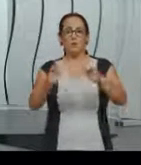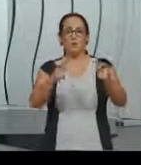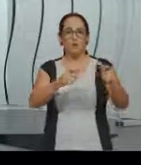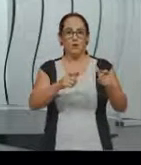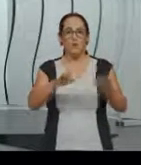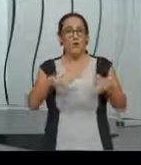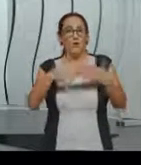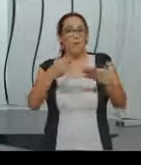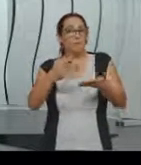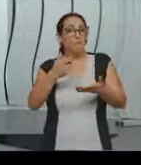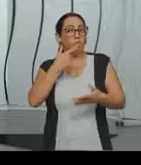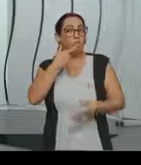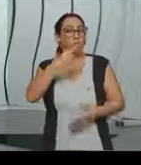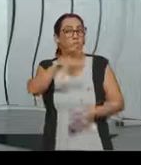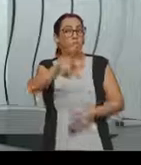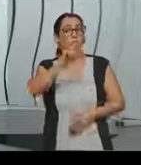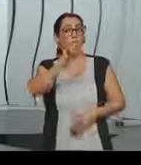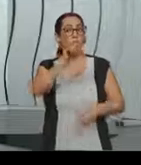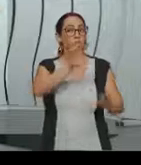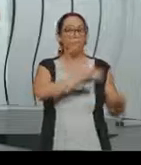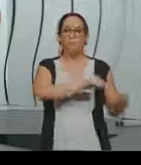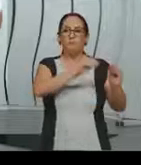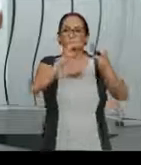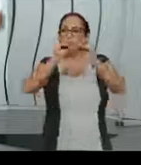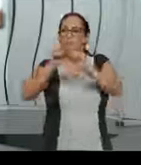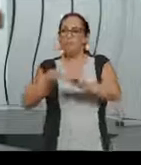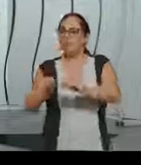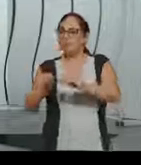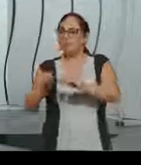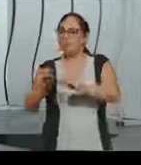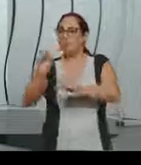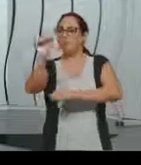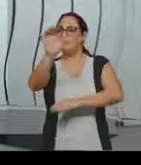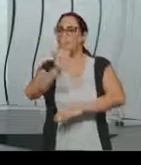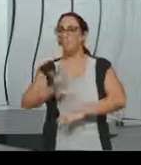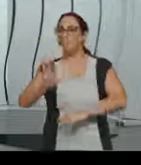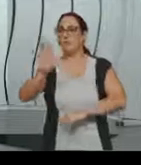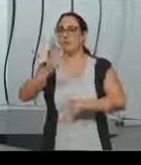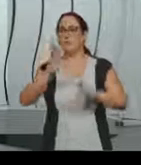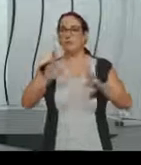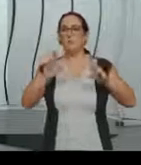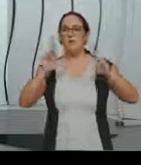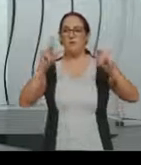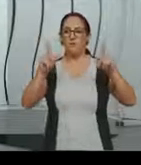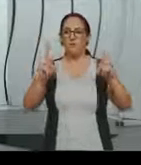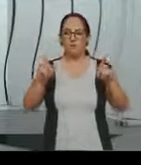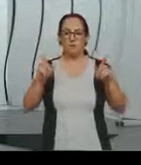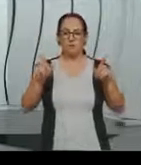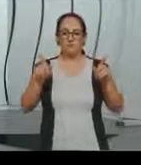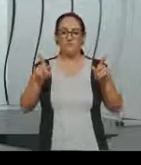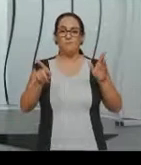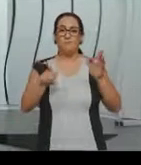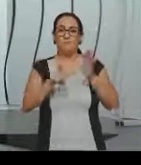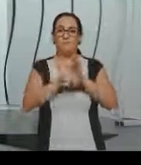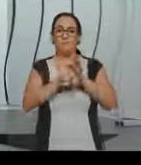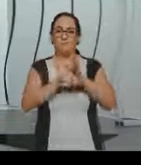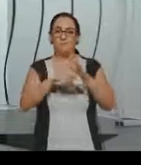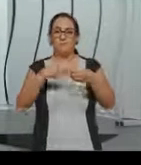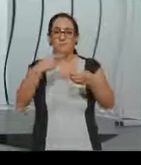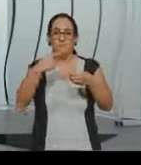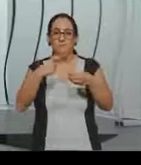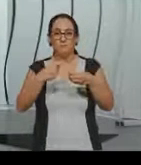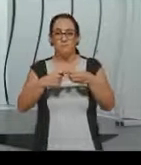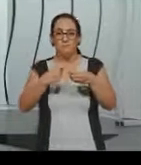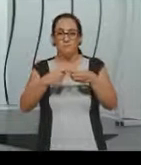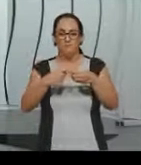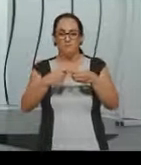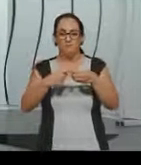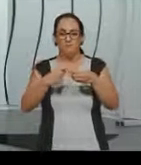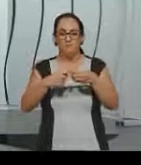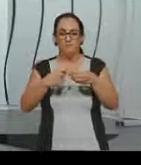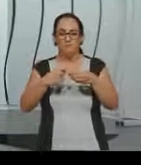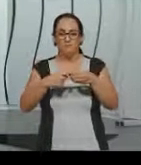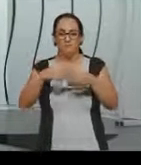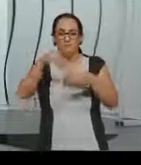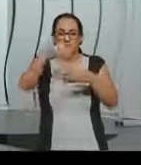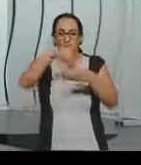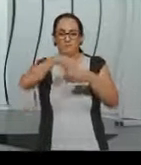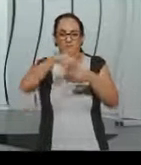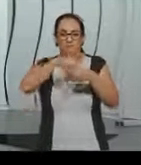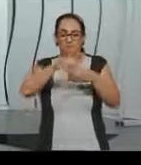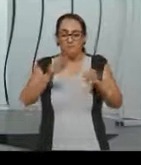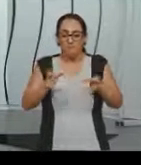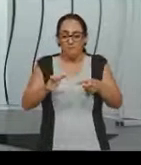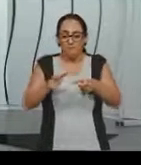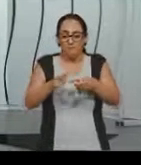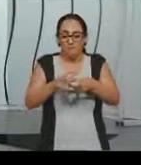né? É em pequeno porte, é num universo pequeno, né? Assim, territorialmente falando, é num universo